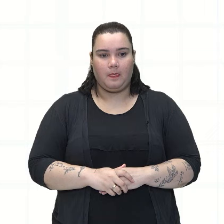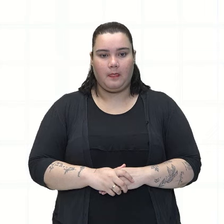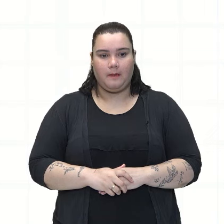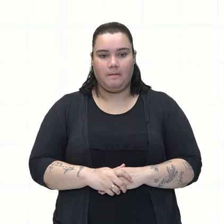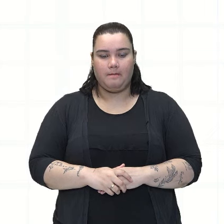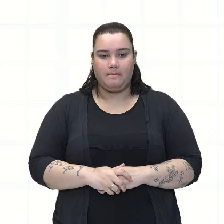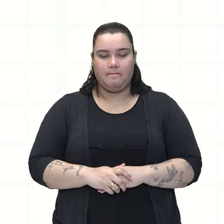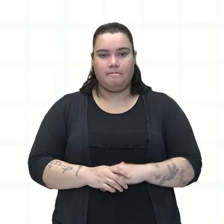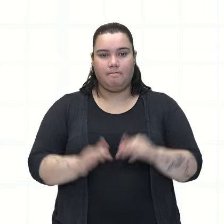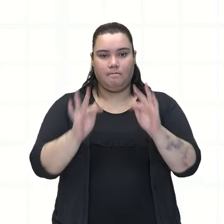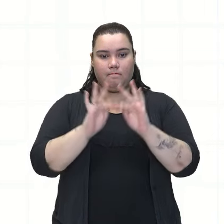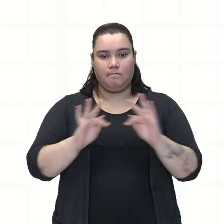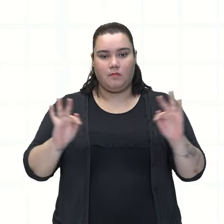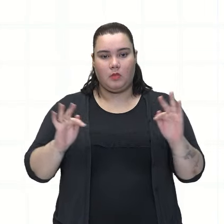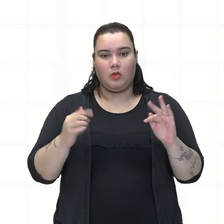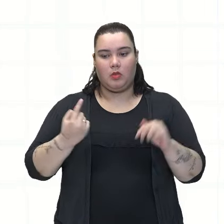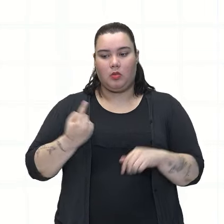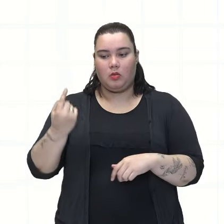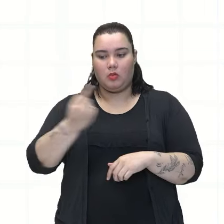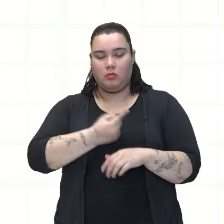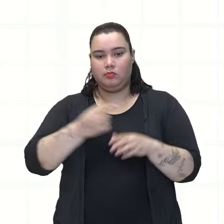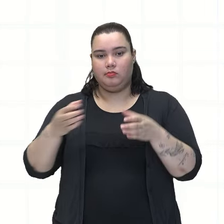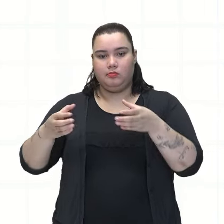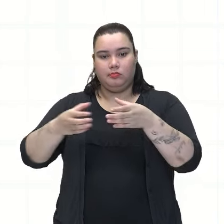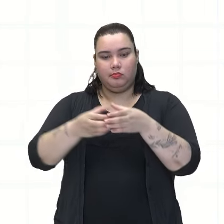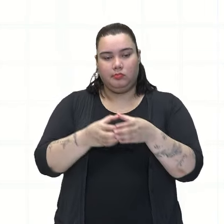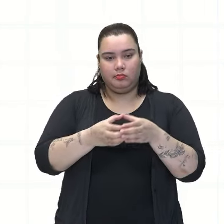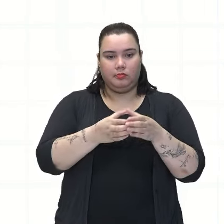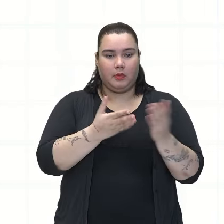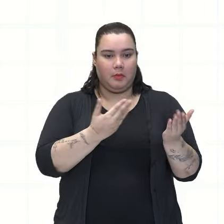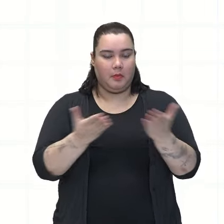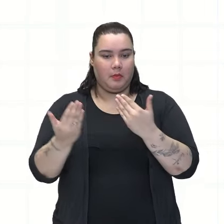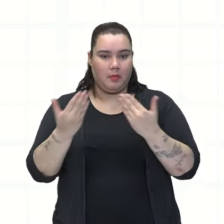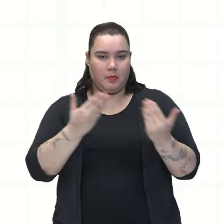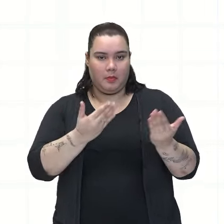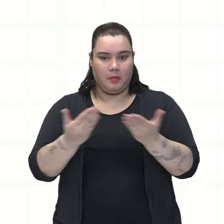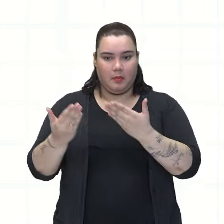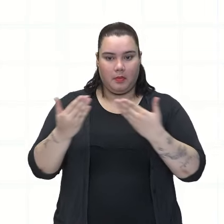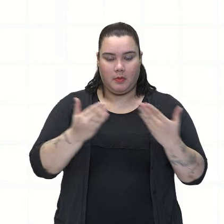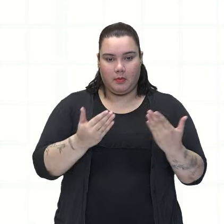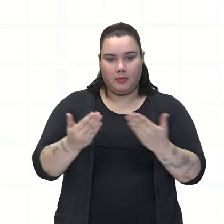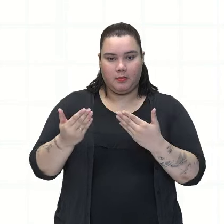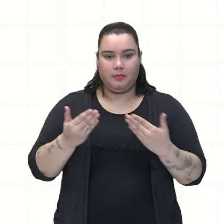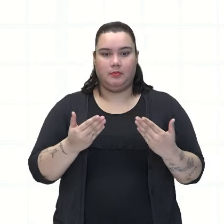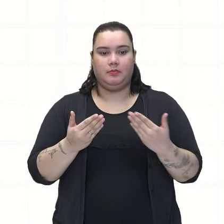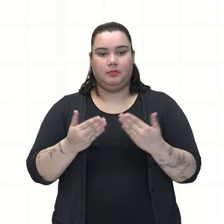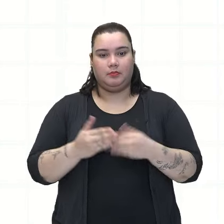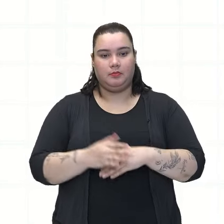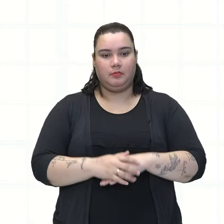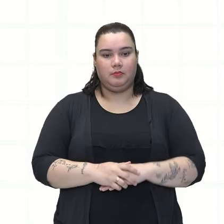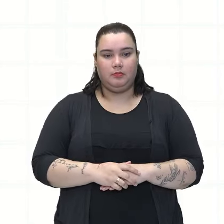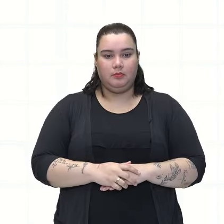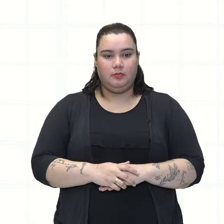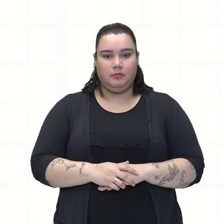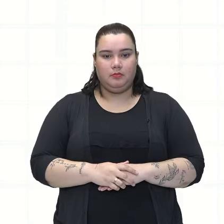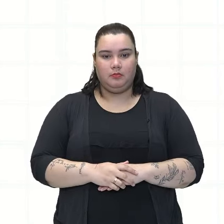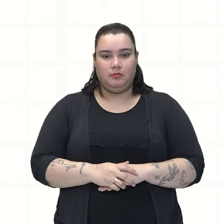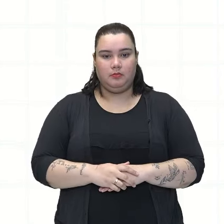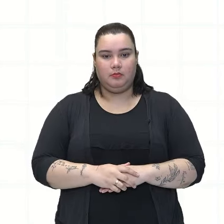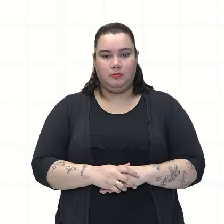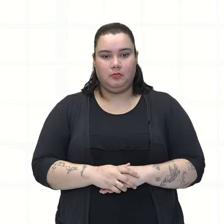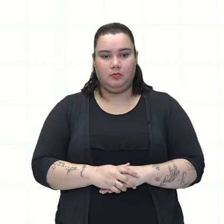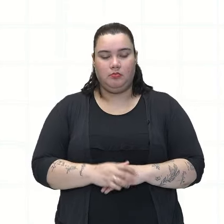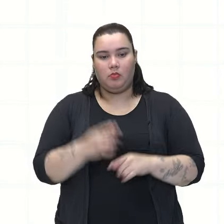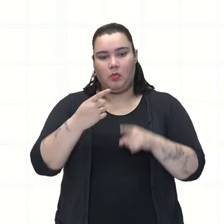time together. Nós vamos, né, passar um tempo juntos, together. As we haven't seen each other for a while. Porque